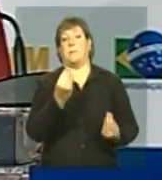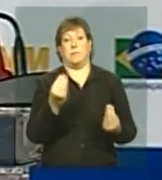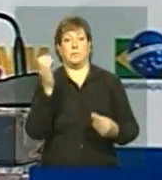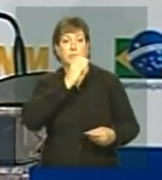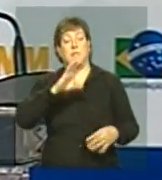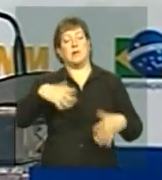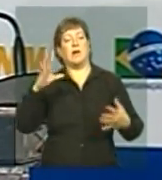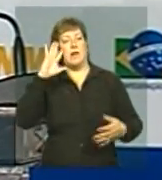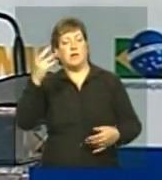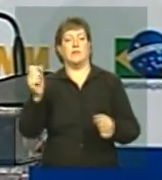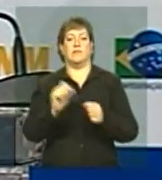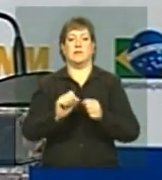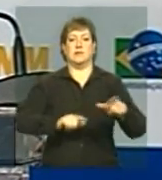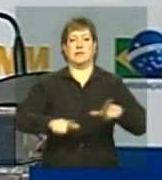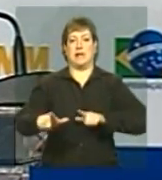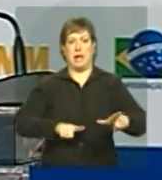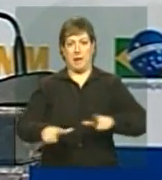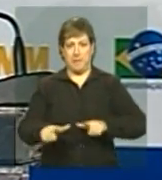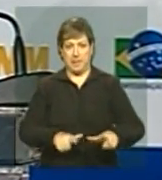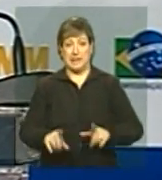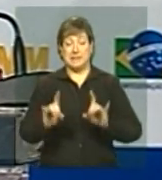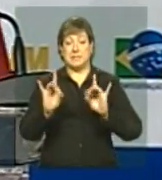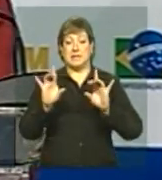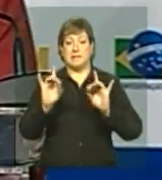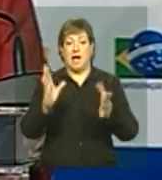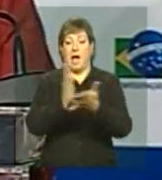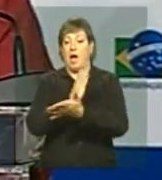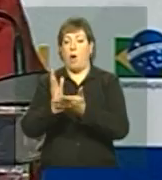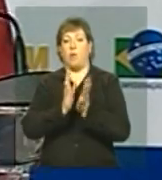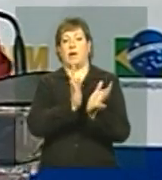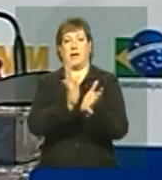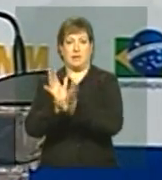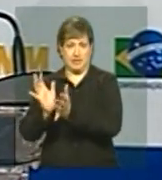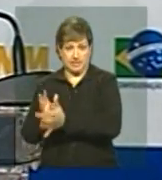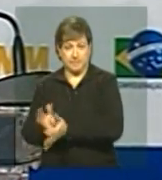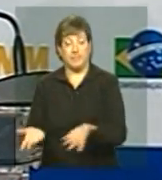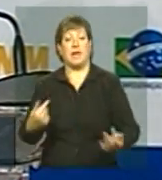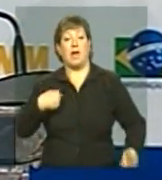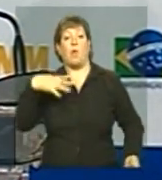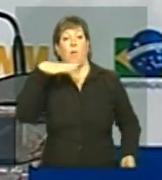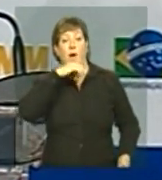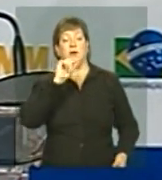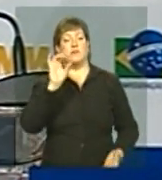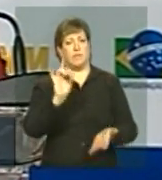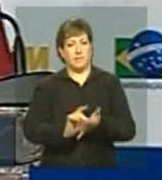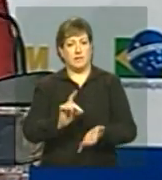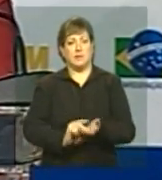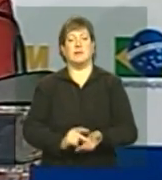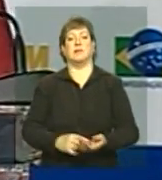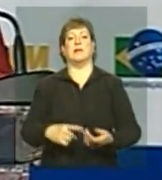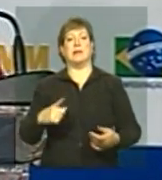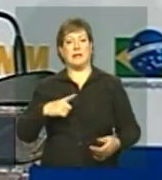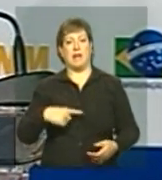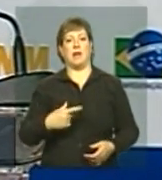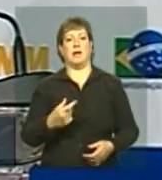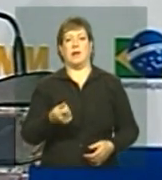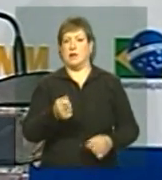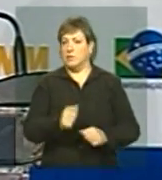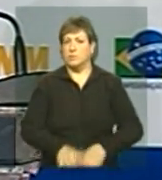resolvemos atuar de forma específica em algumas áreas. Eu acho que, de fato, existe